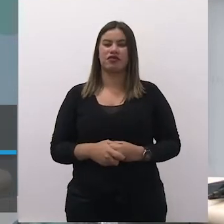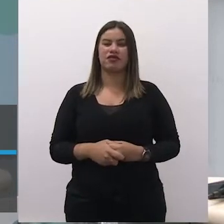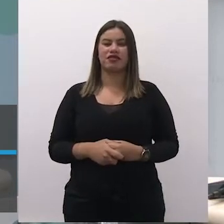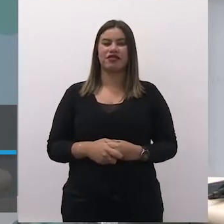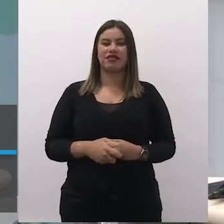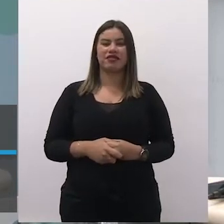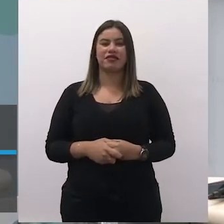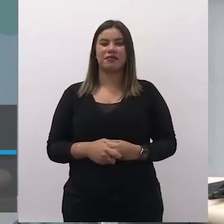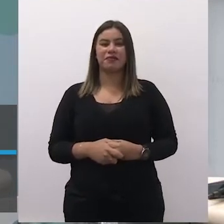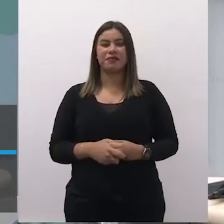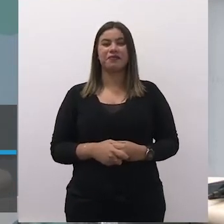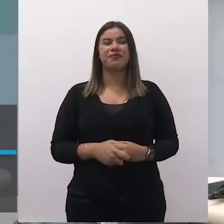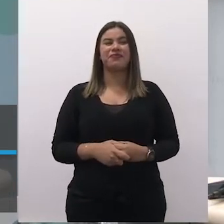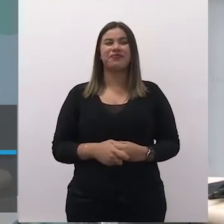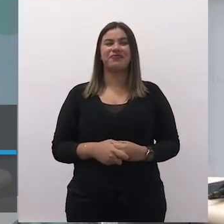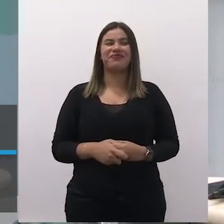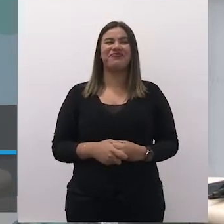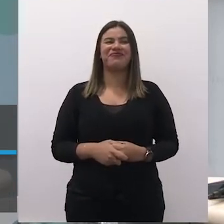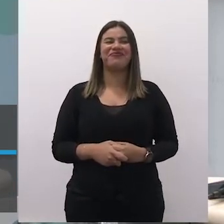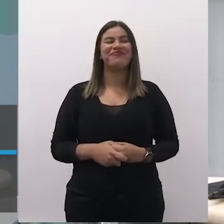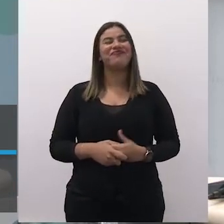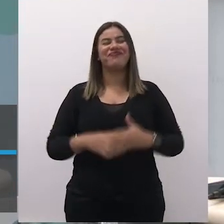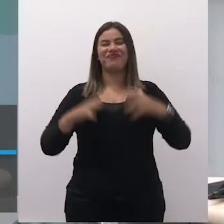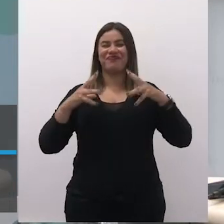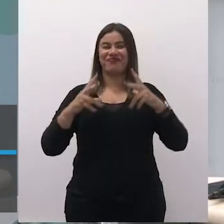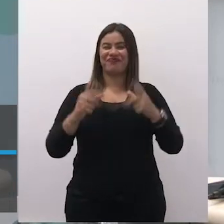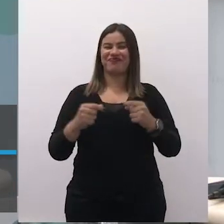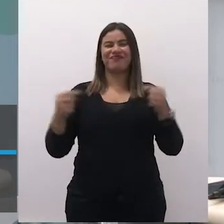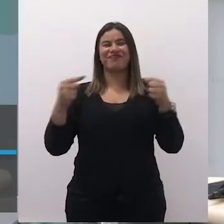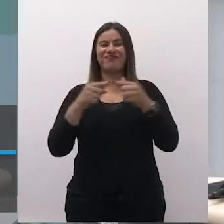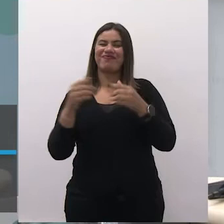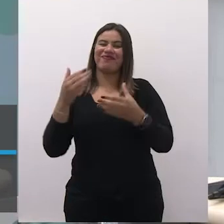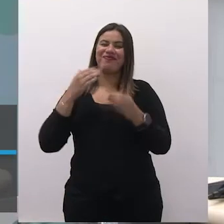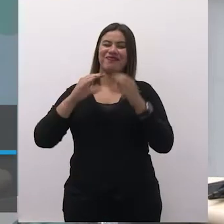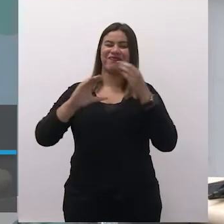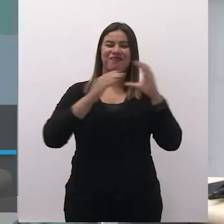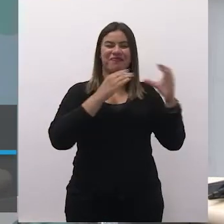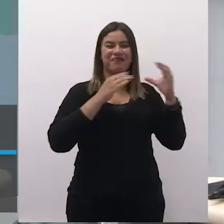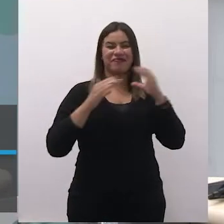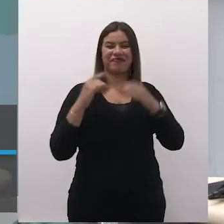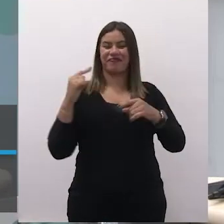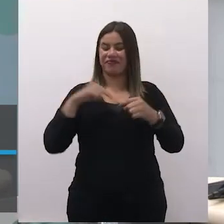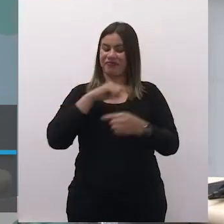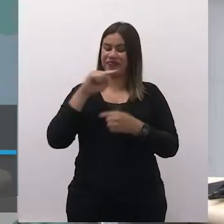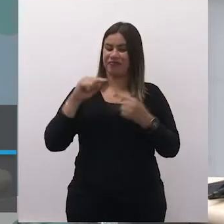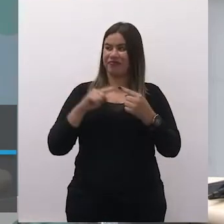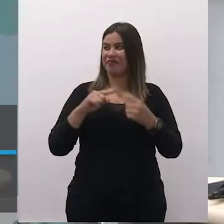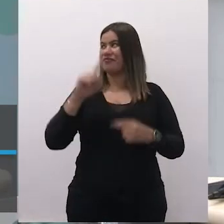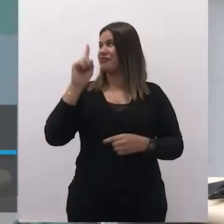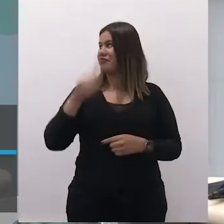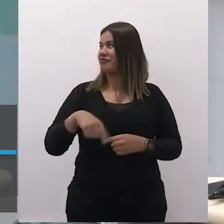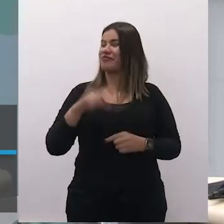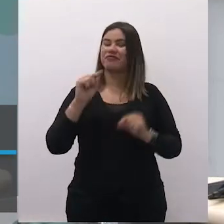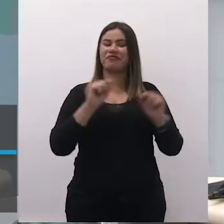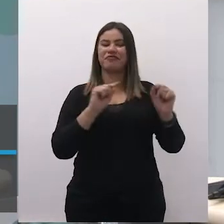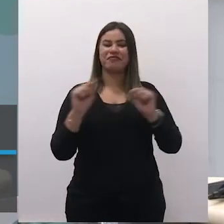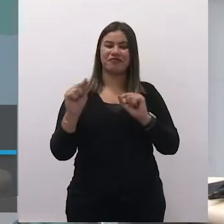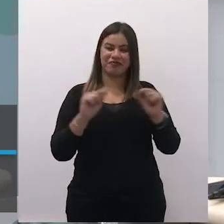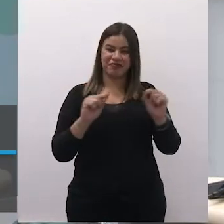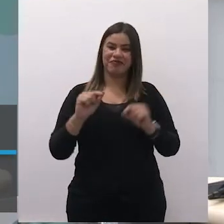professores. Então, todos nesse ambiente de diálogo e escuta, visando o único objetivo, que acho que o objetivo mesmo